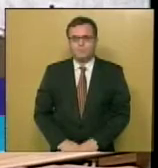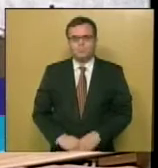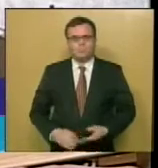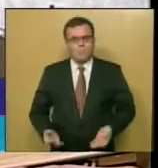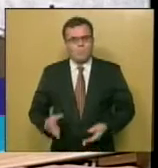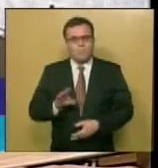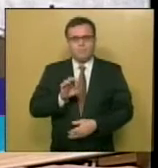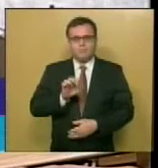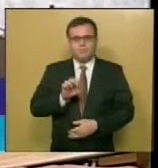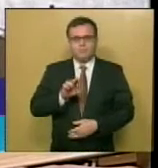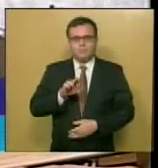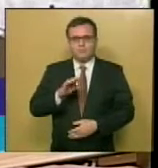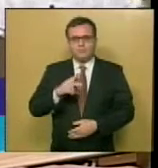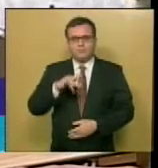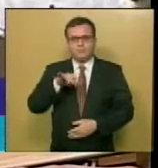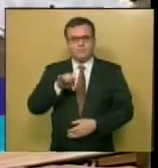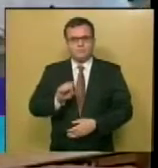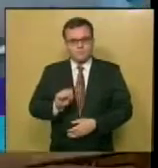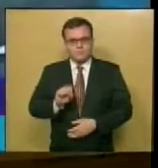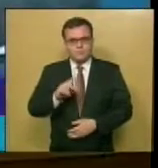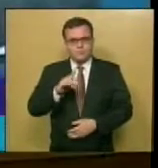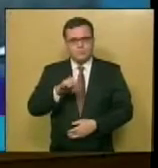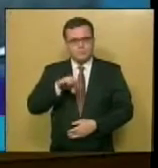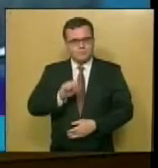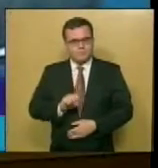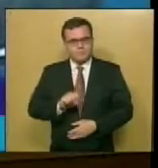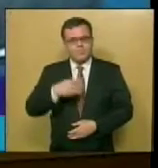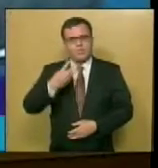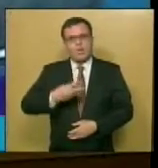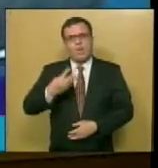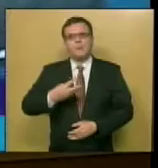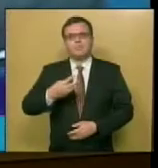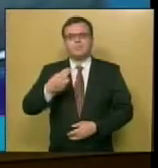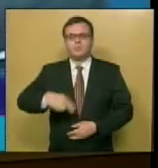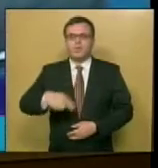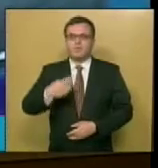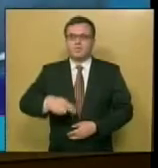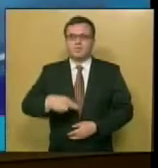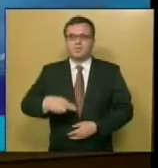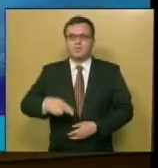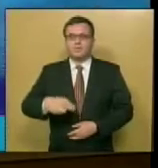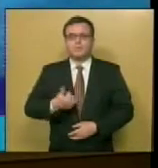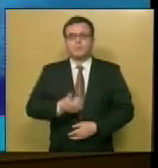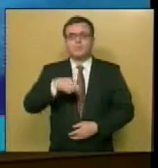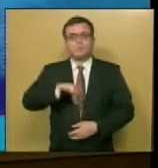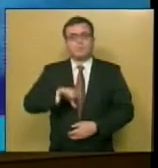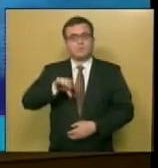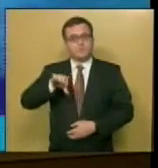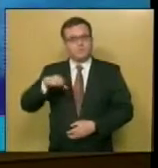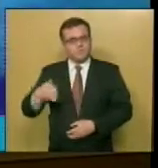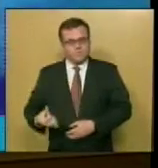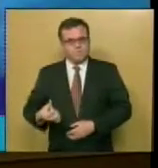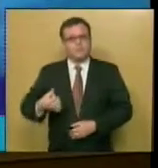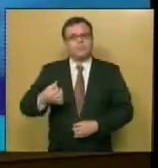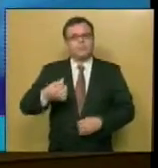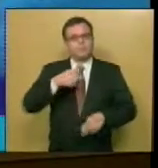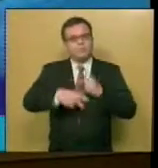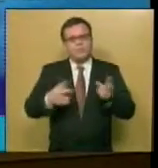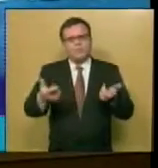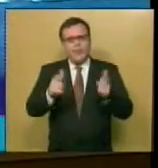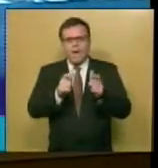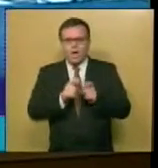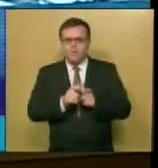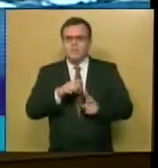Euclides Paz Mendonça nasceu em 3 de novembro de 1916, no povoado Serra do Machado, que na